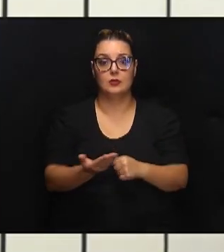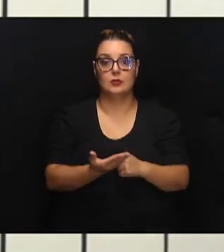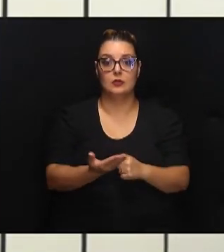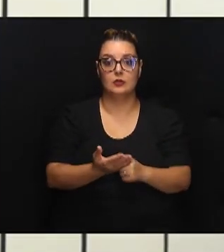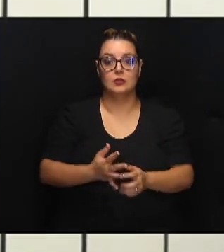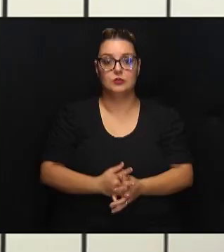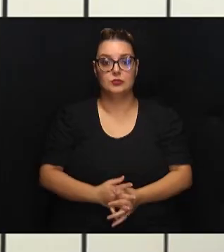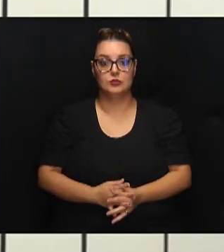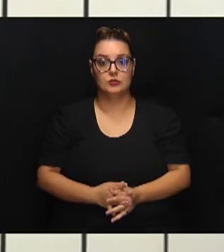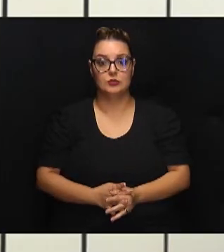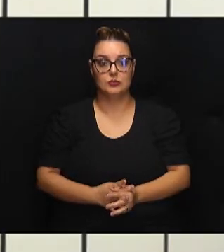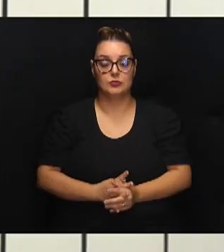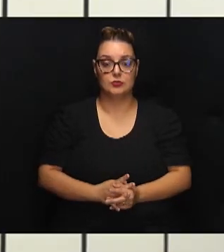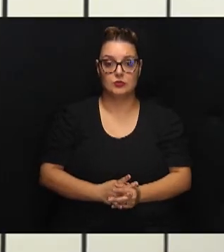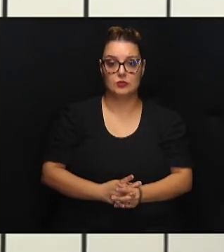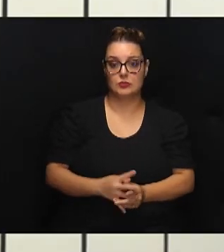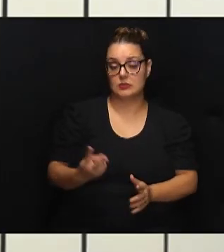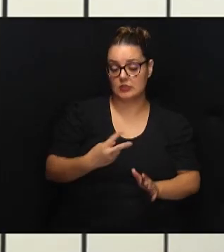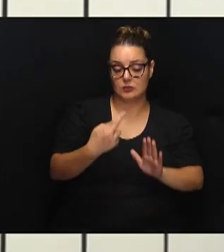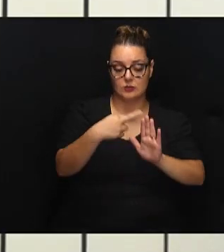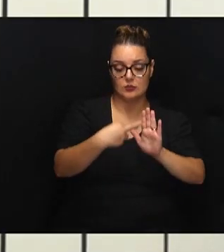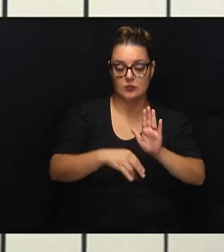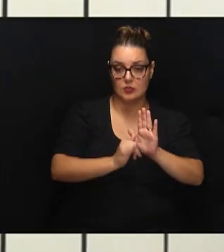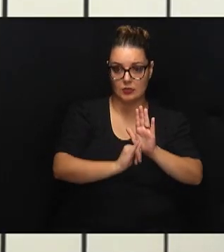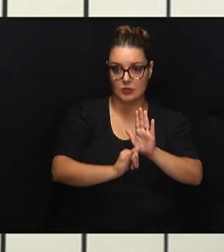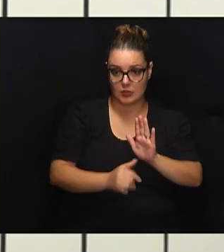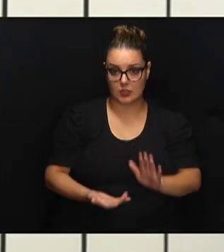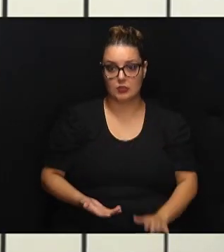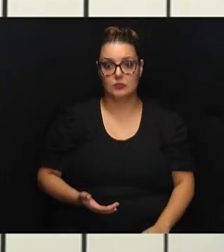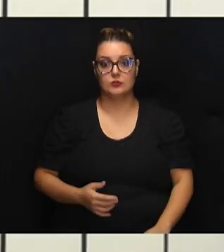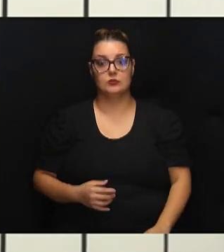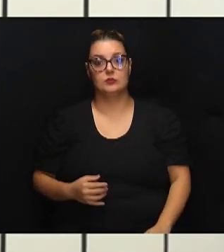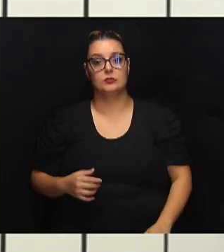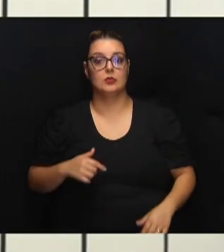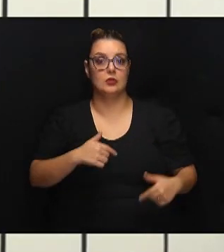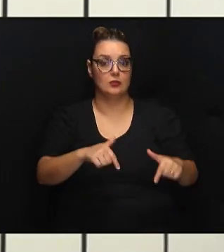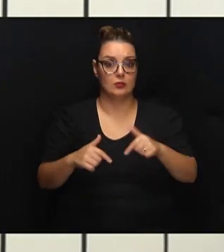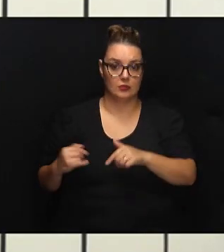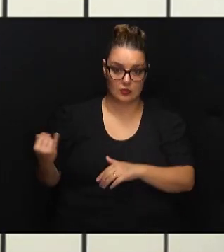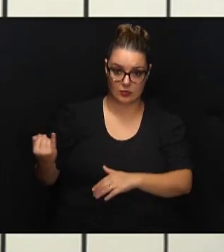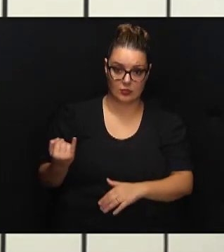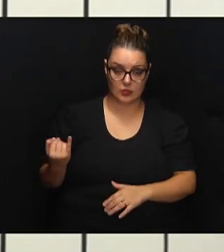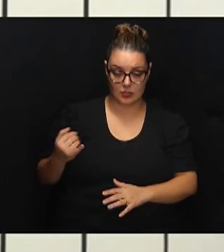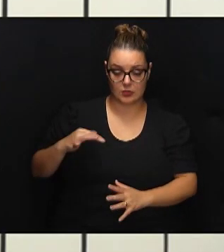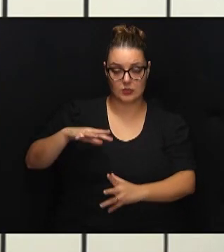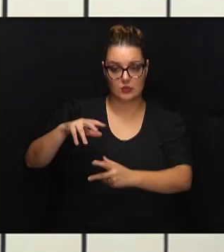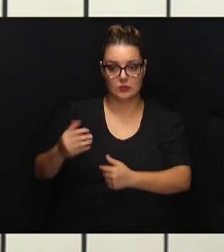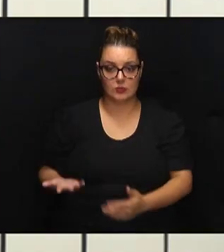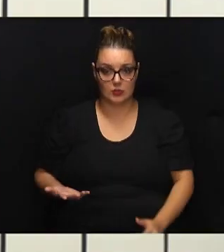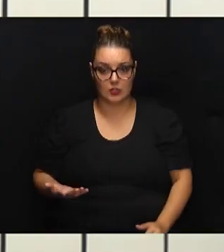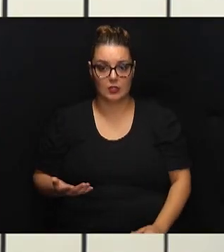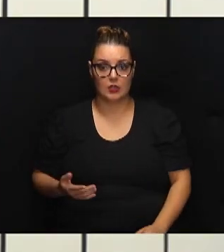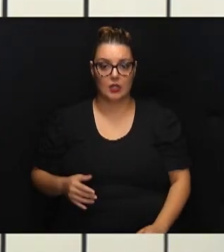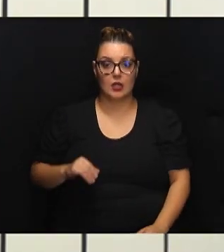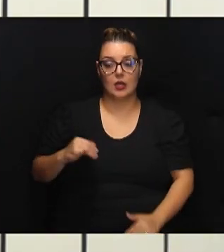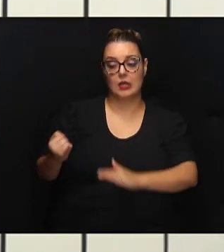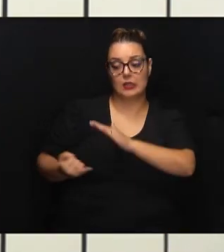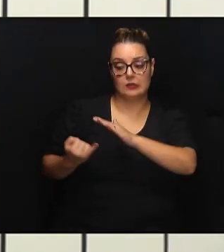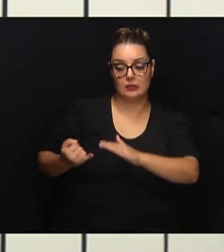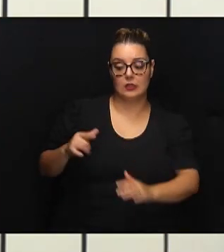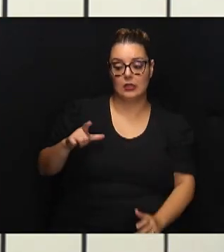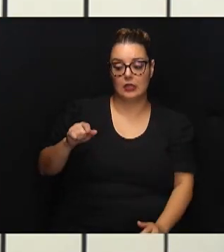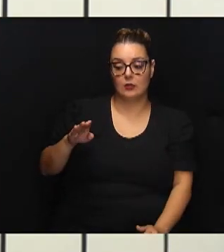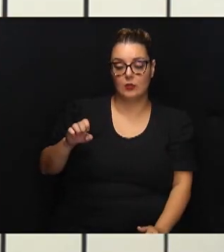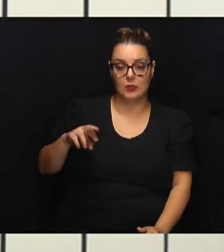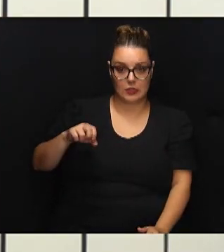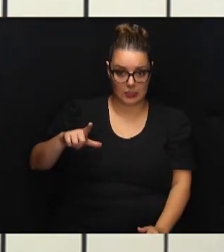tá? Segundo o relatório da Organização Internacional do Trabalho, a informalidade laboral permanece